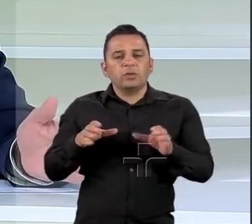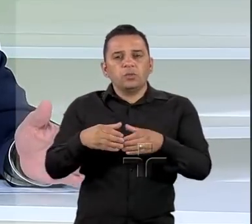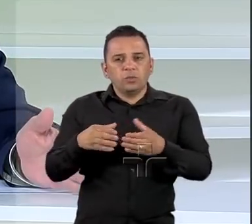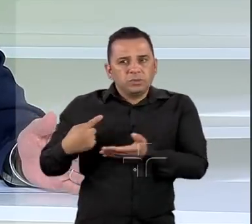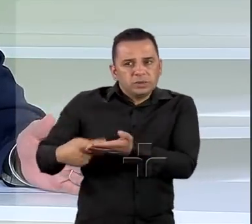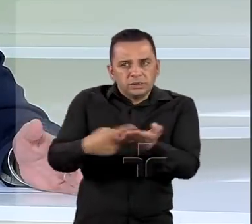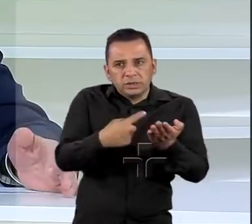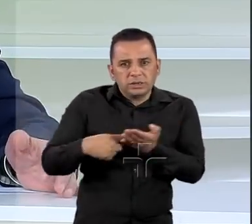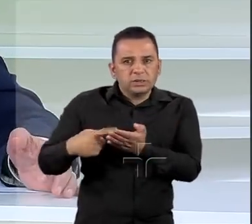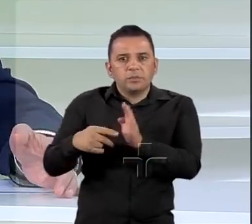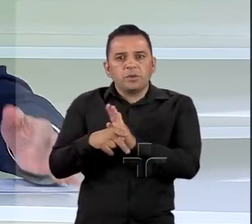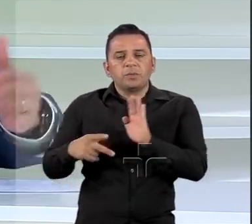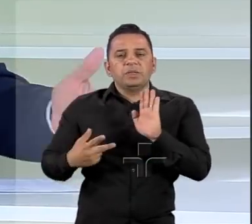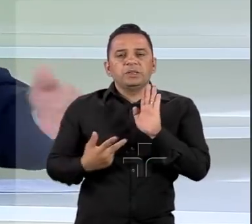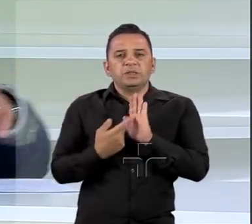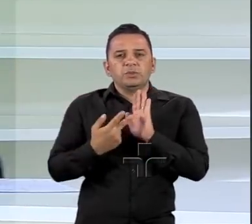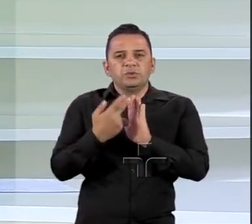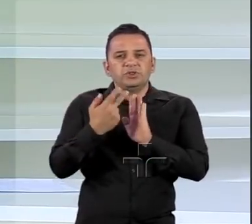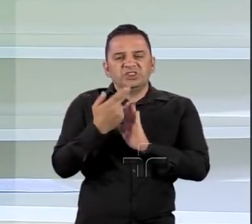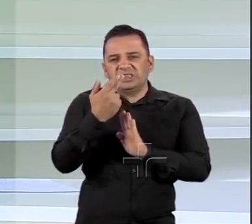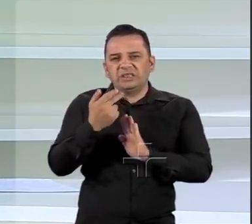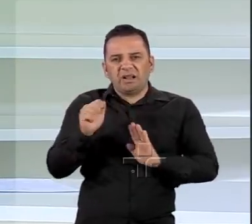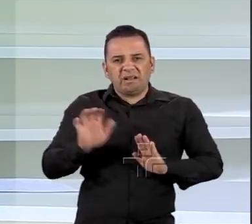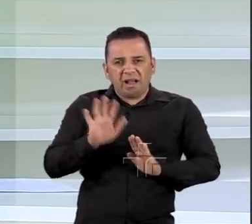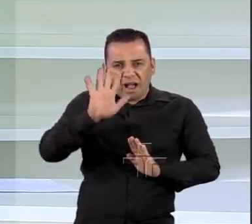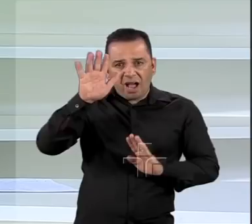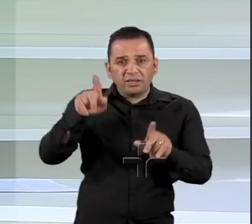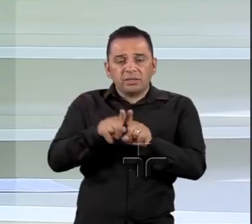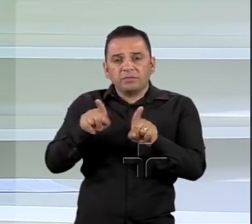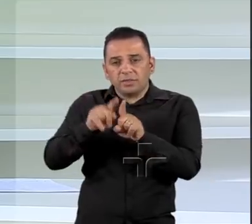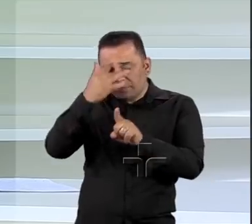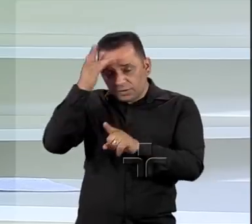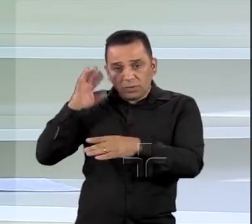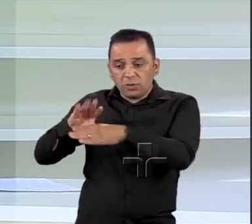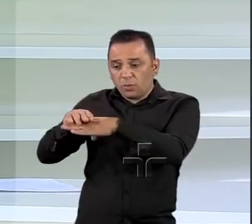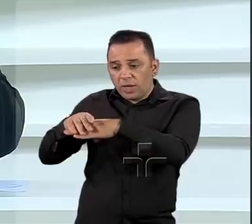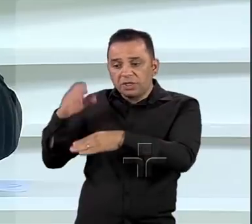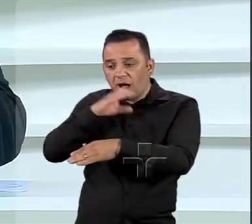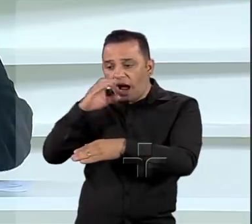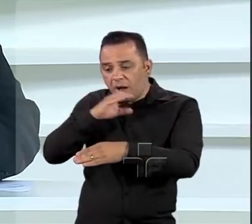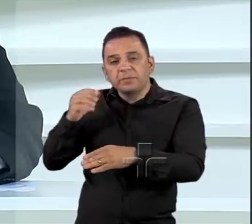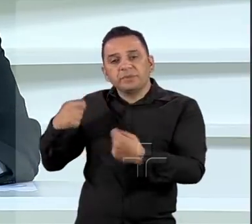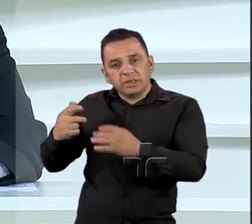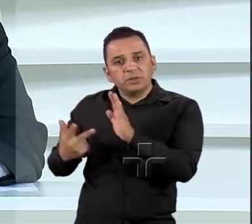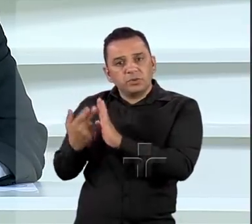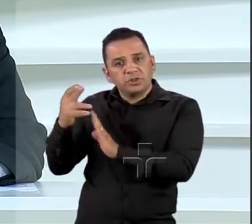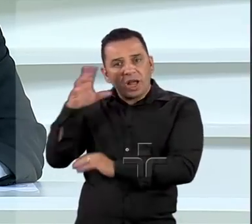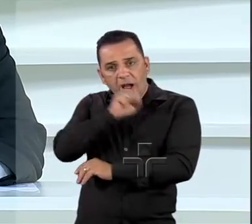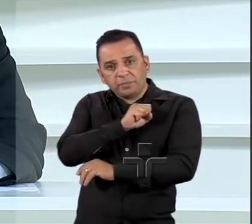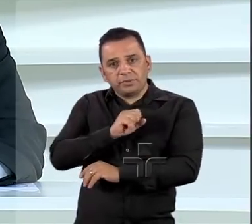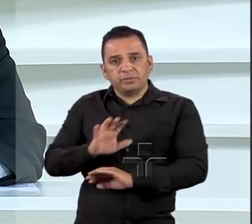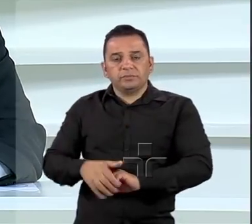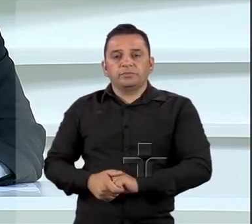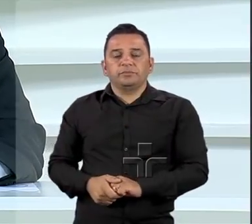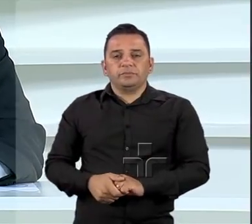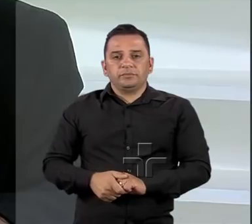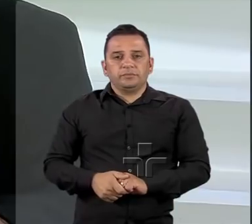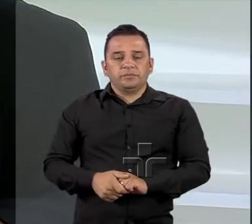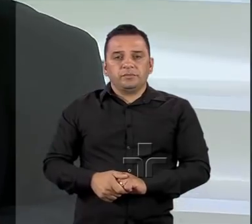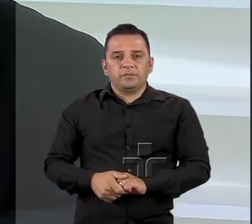para a cirurgia eletiva e para aqueles doentes que precisam ser assistidos rapidamente. Obrigado, Ipe. Marco.